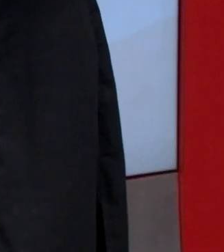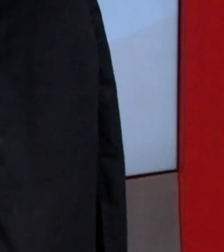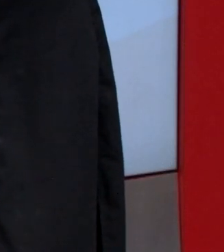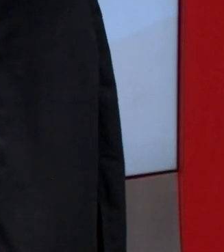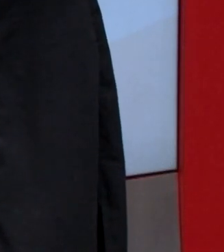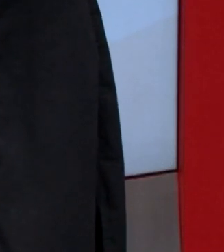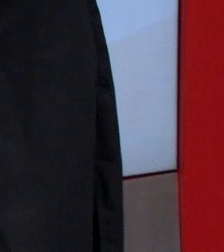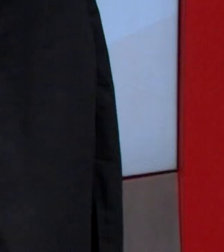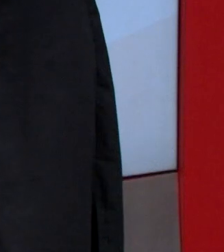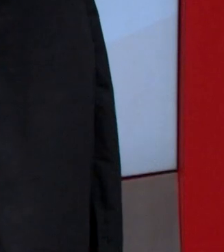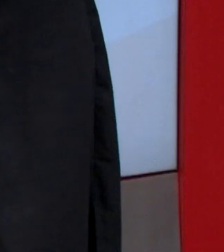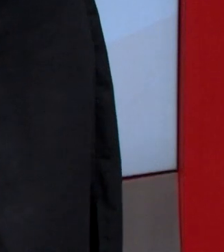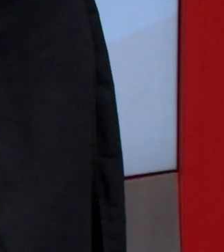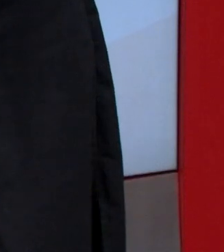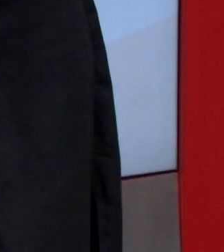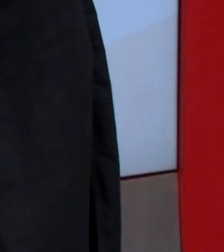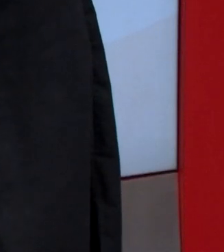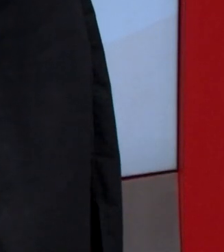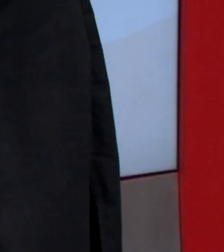trono,